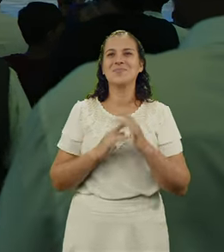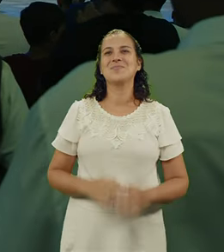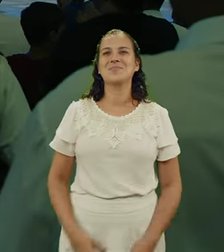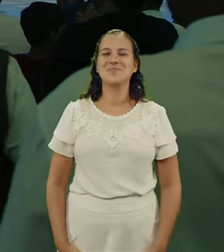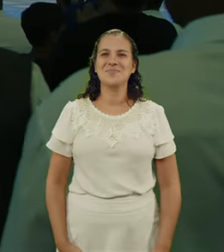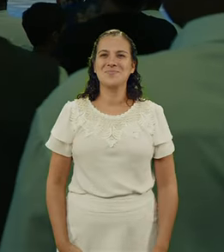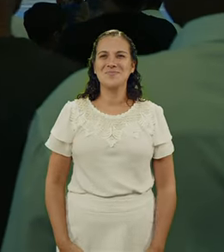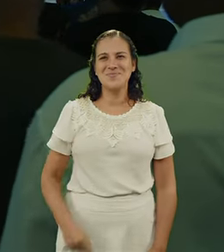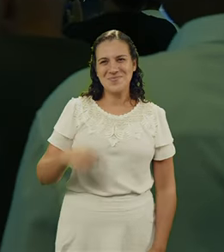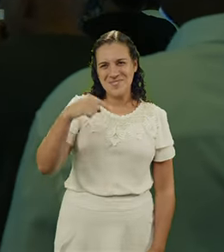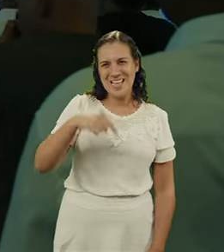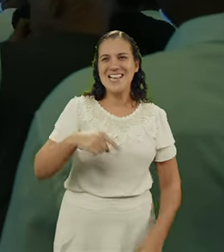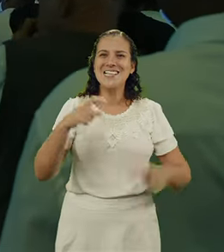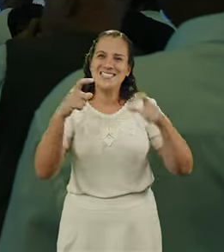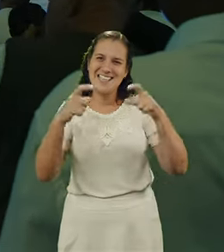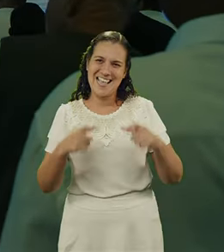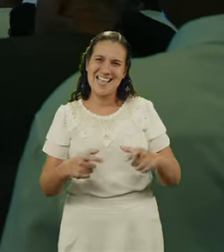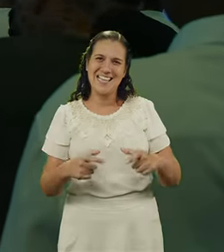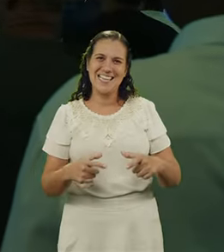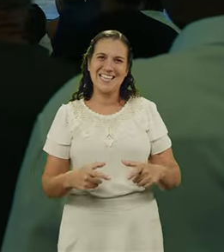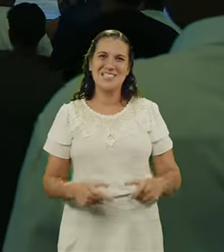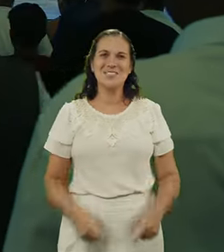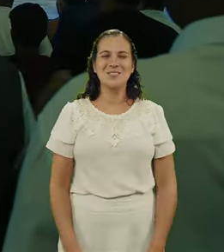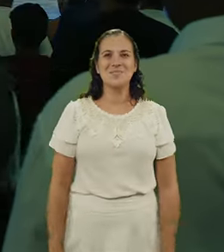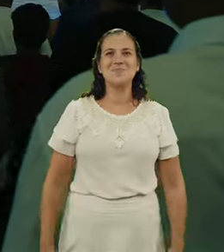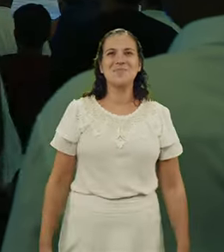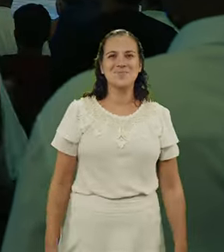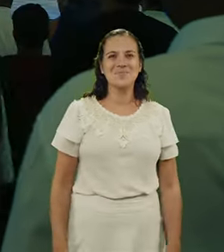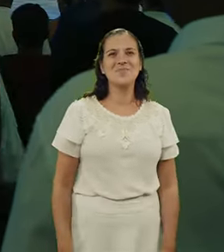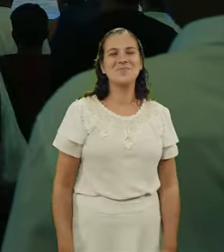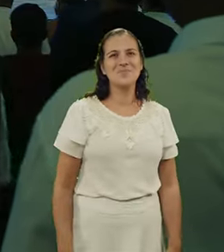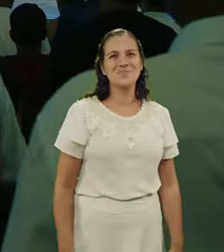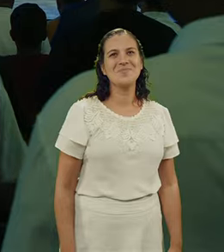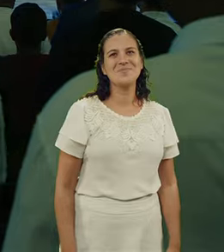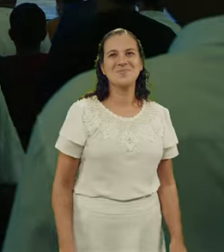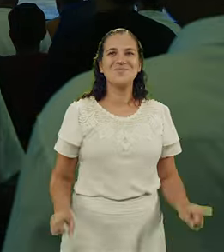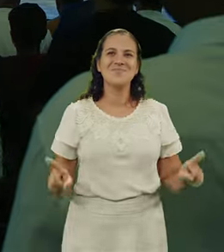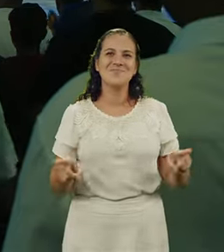e Ele é digno de ser adorado. Eu quero ver você soltando.